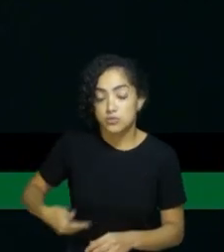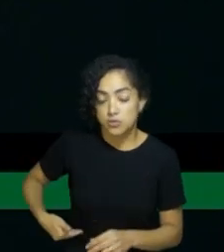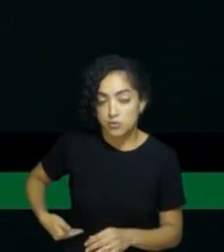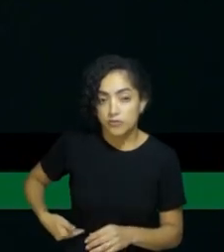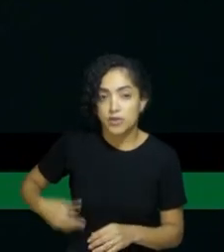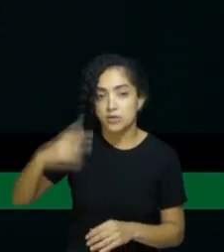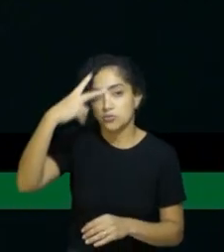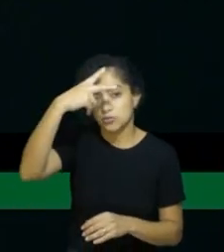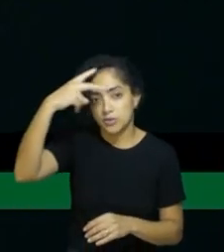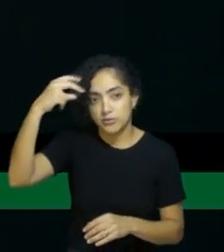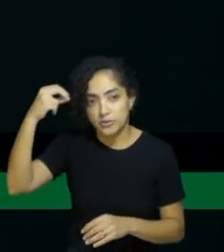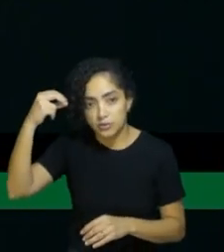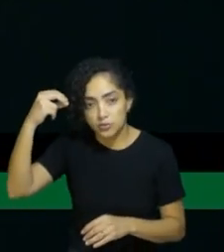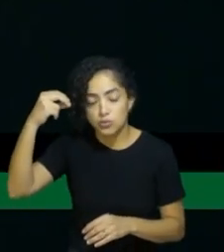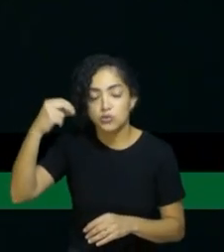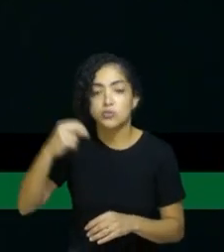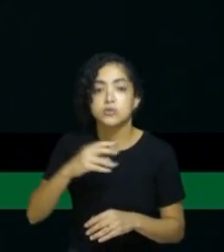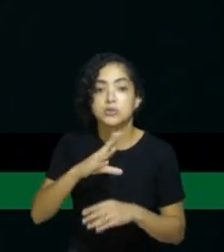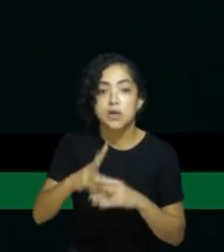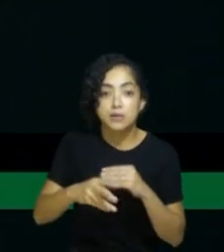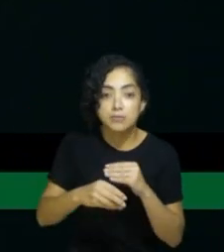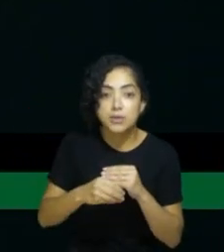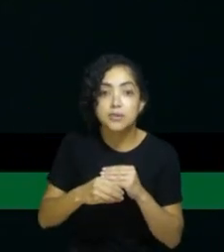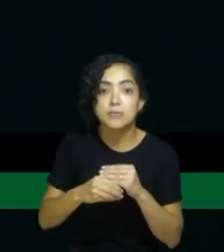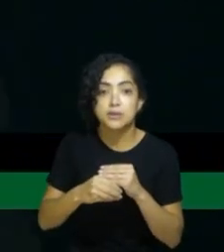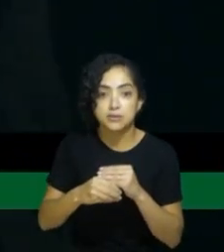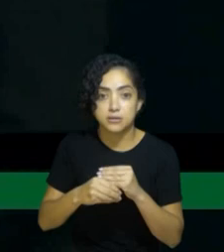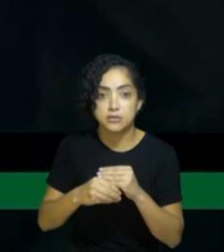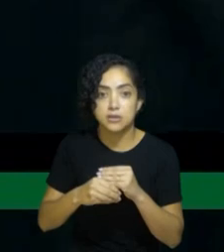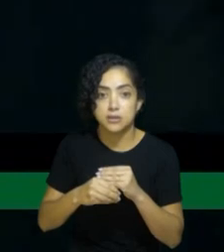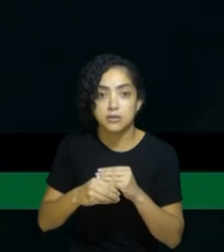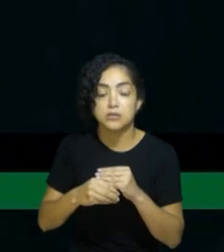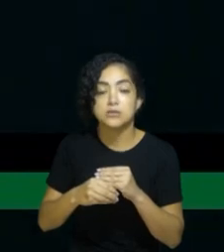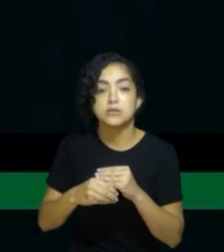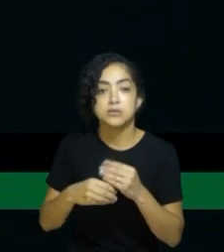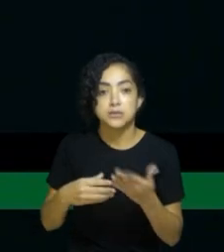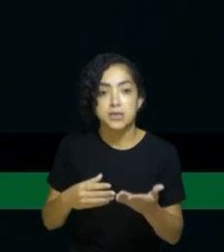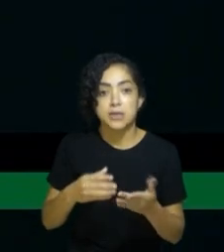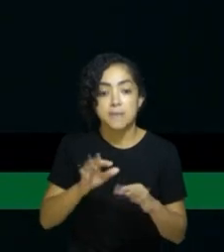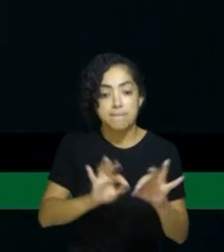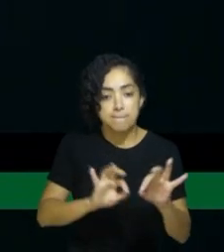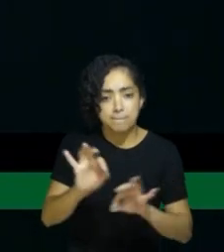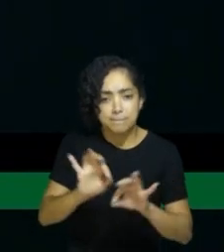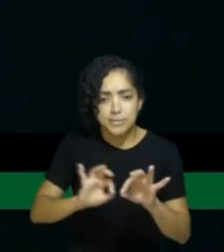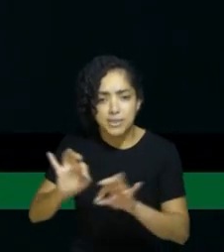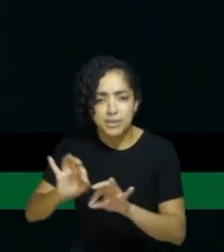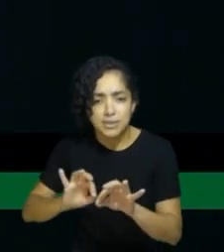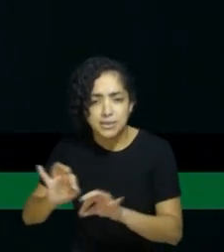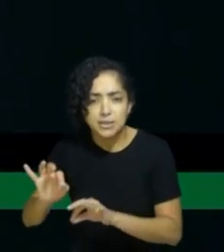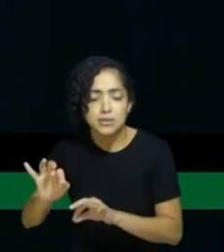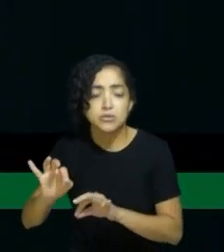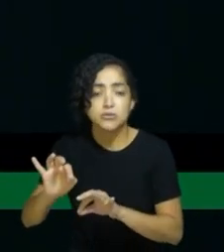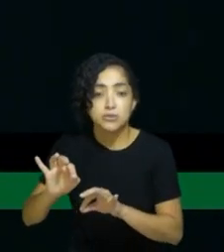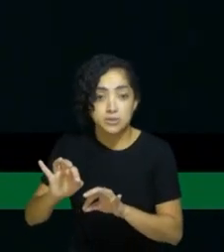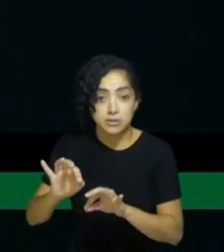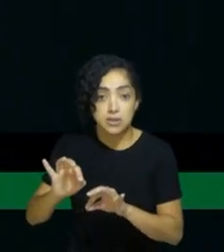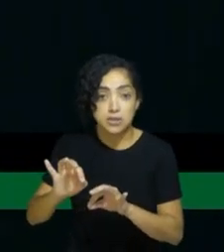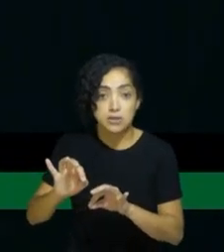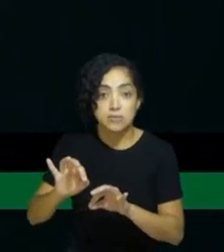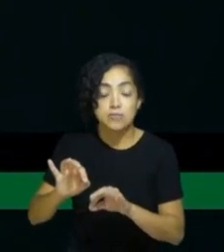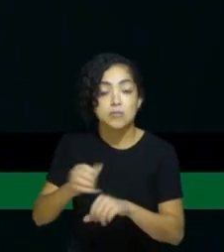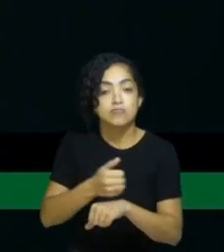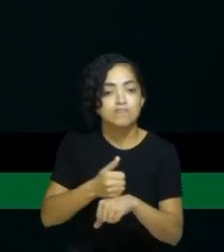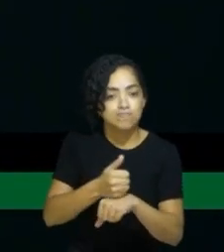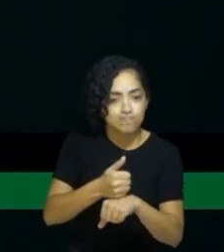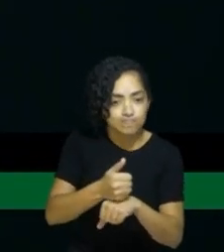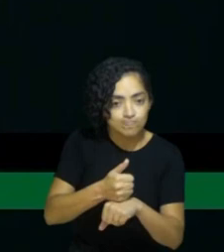prefeituras a implementarem os planos de carreiras mais atrativos aos trabalhadores da educação tanto do